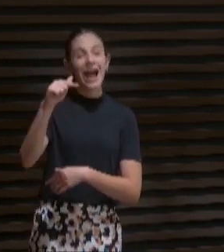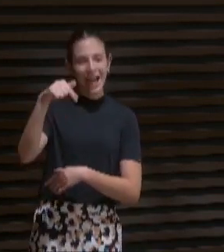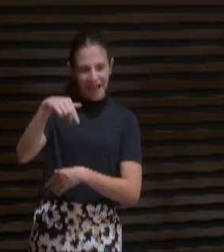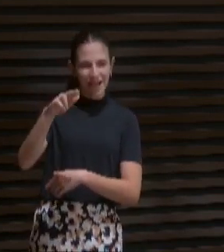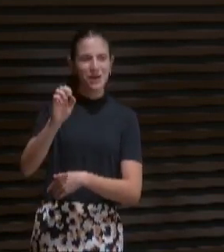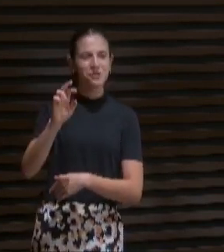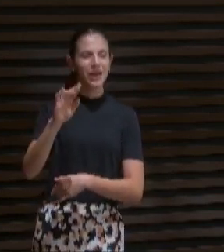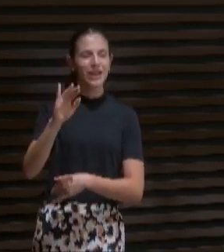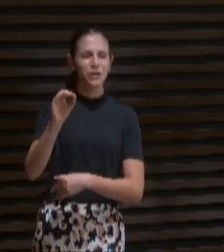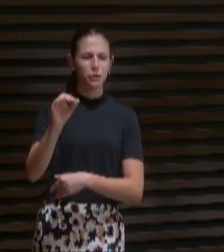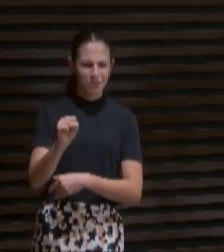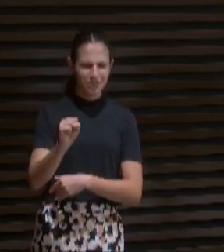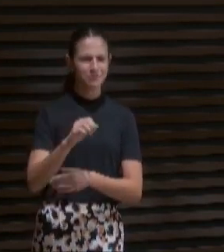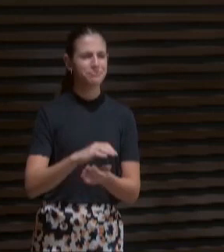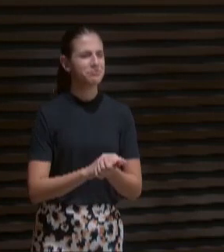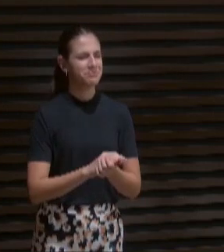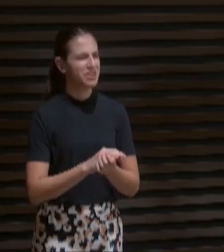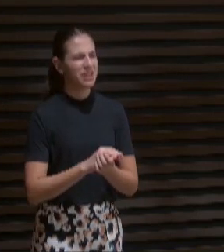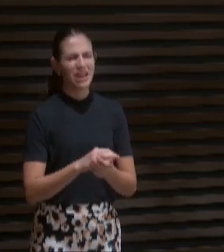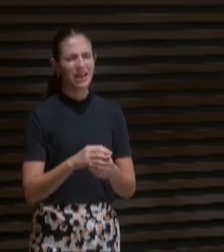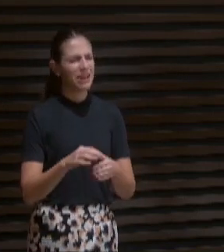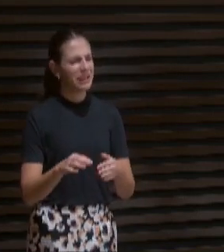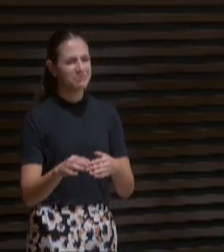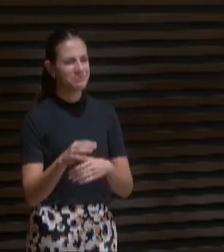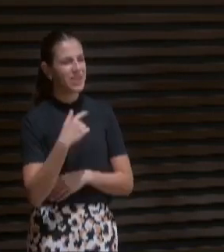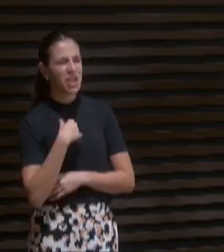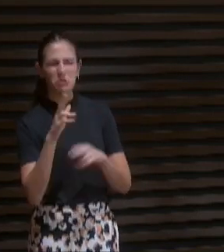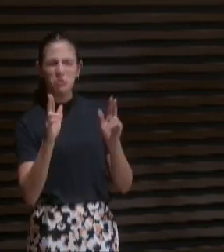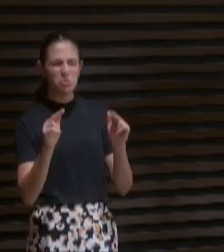Eu nunca ouvi falar nisso. É hermético.